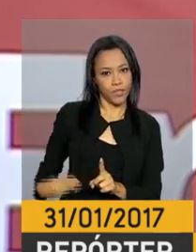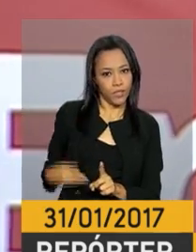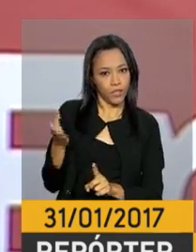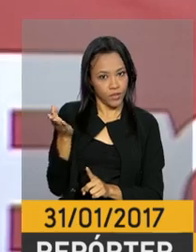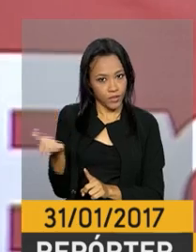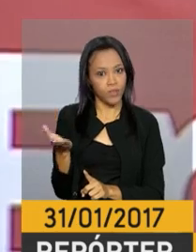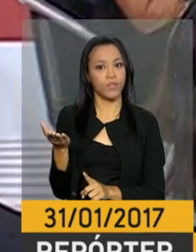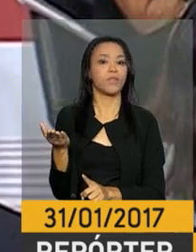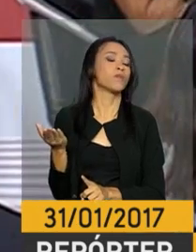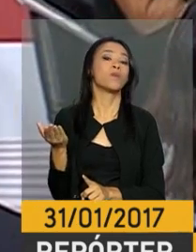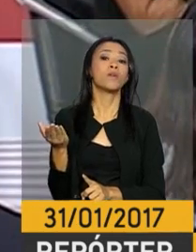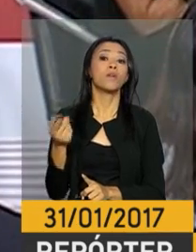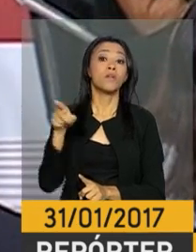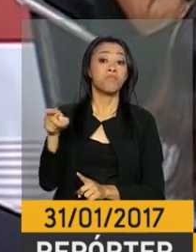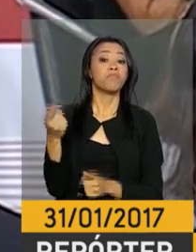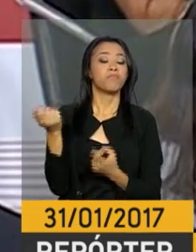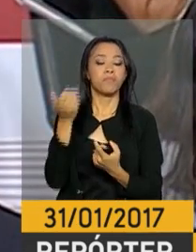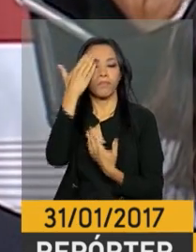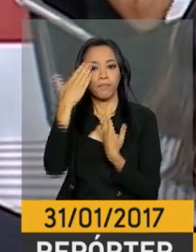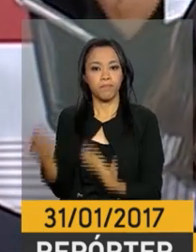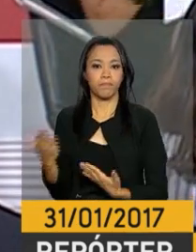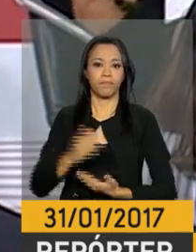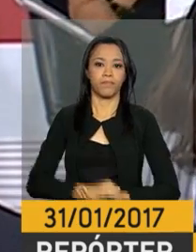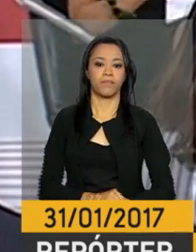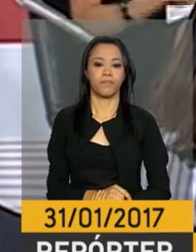principalmente sua escuta qualificada